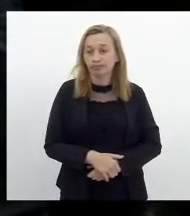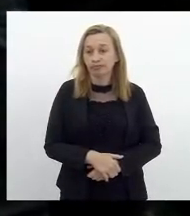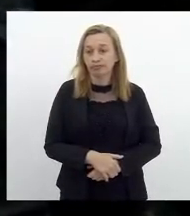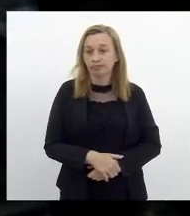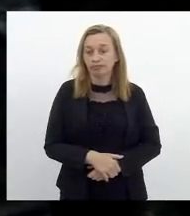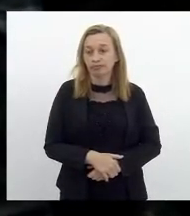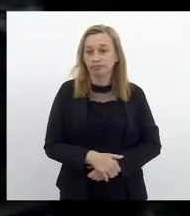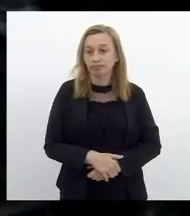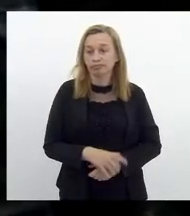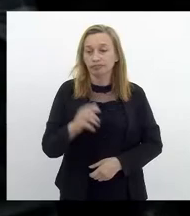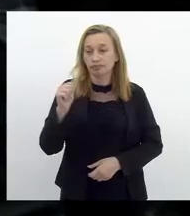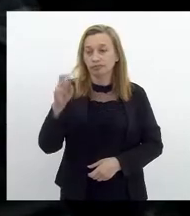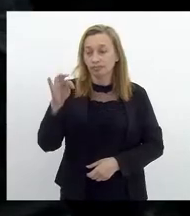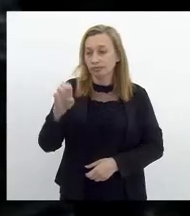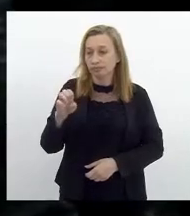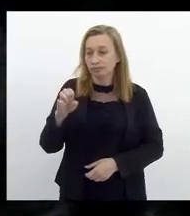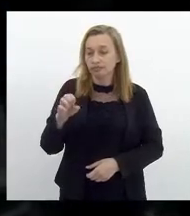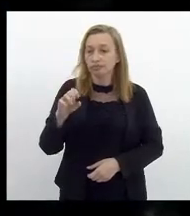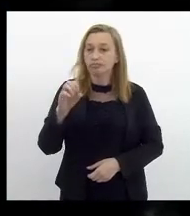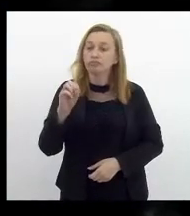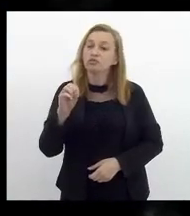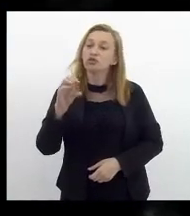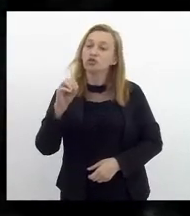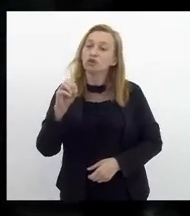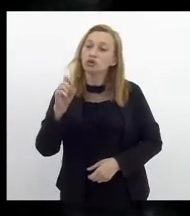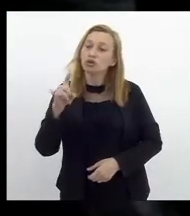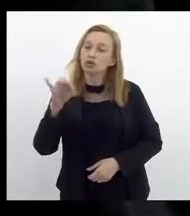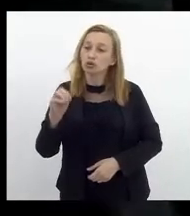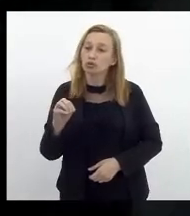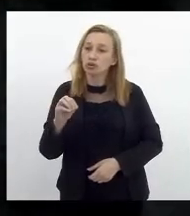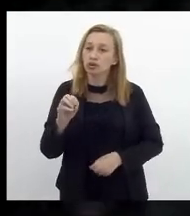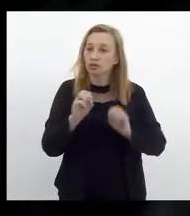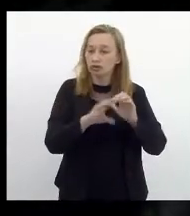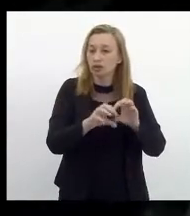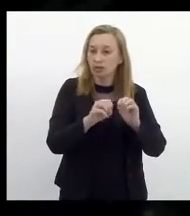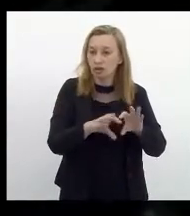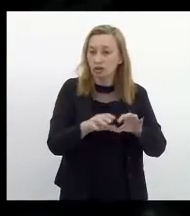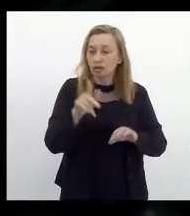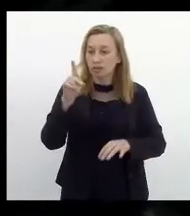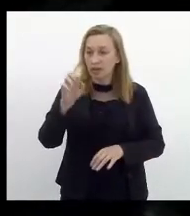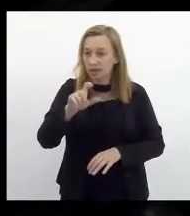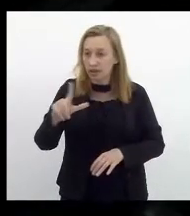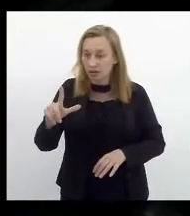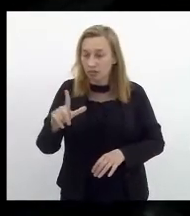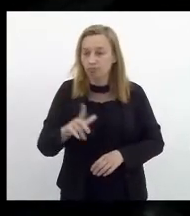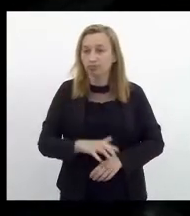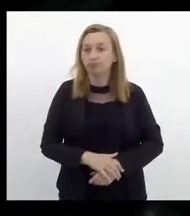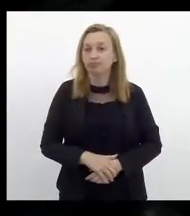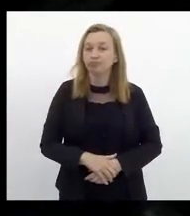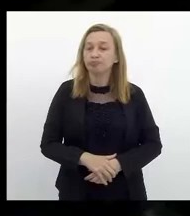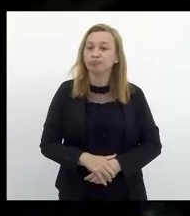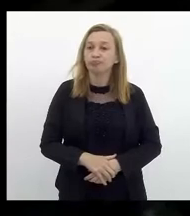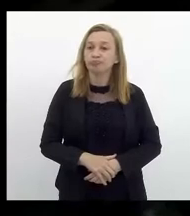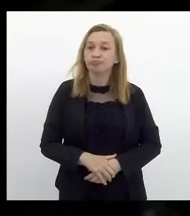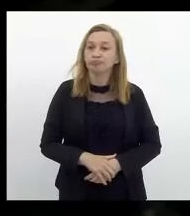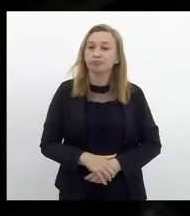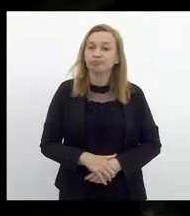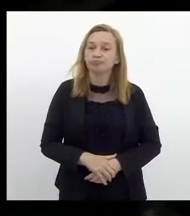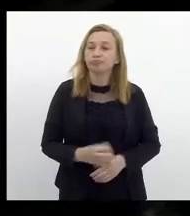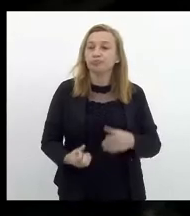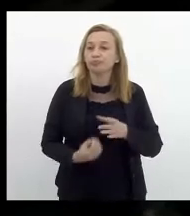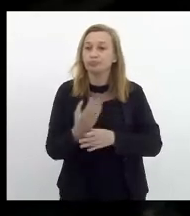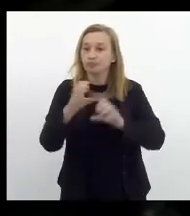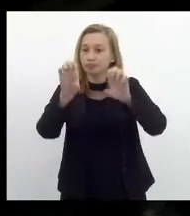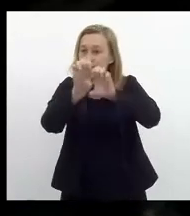o agente socioeducativo, o agente penal e a polícia civil. E se criar uma